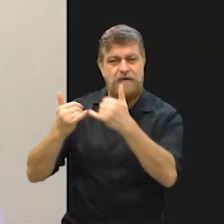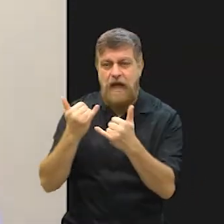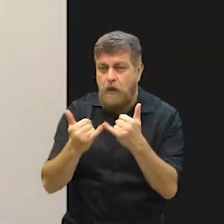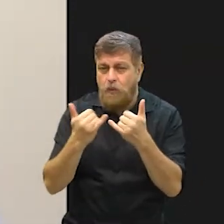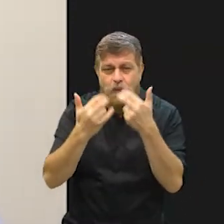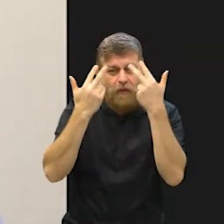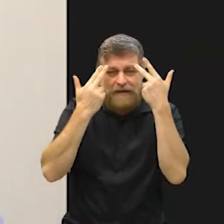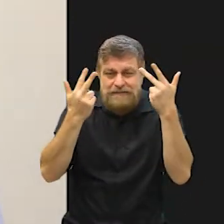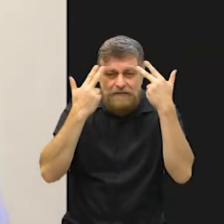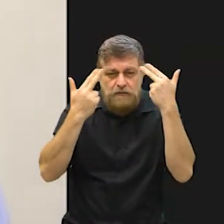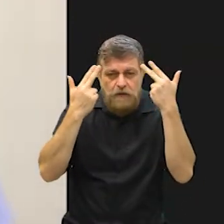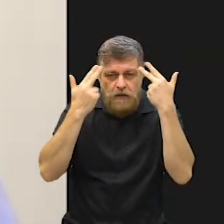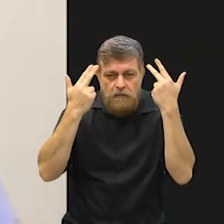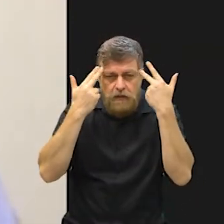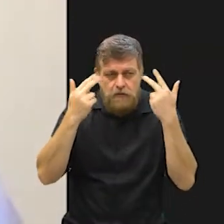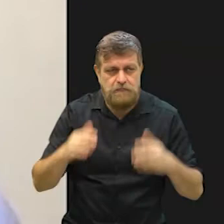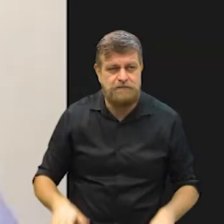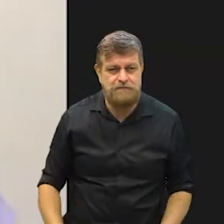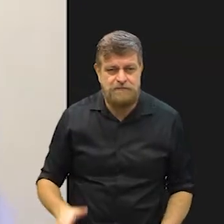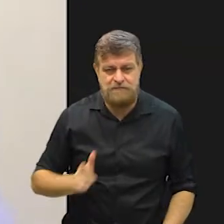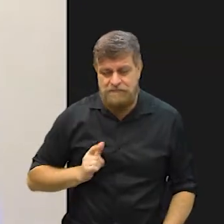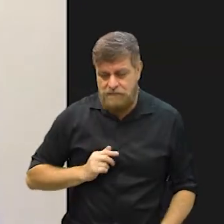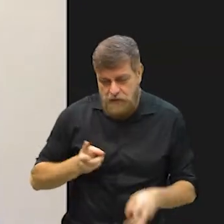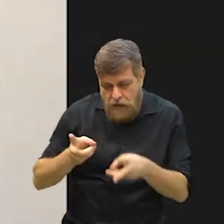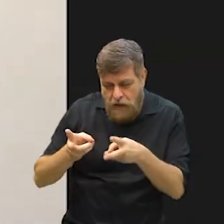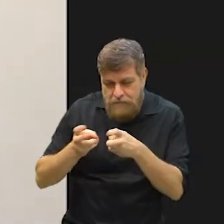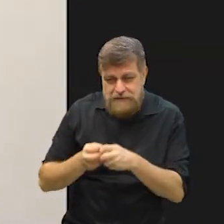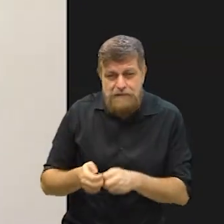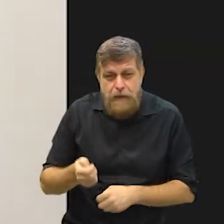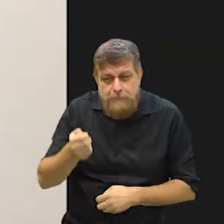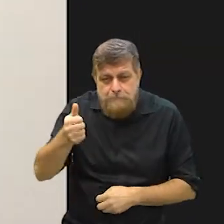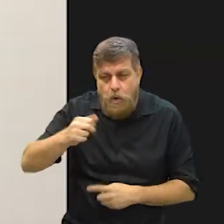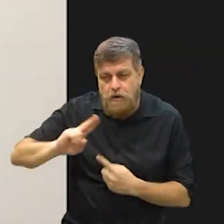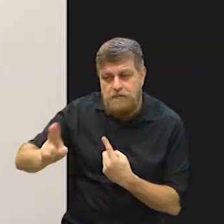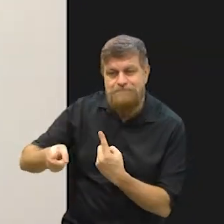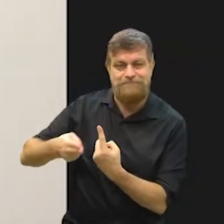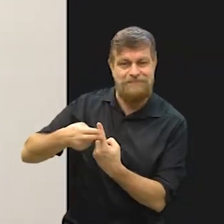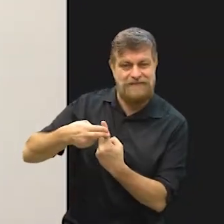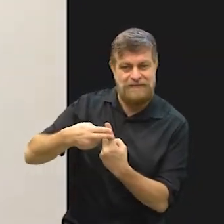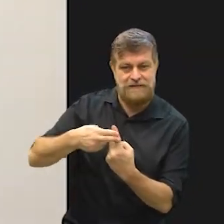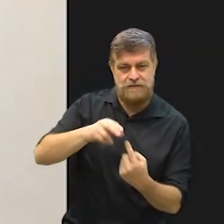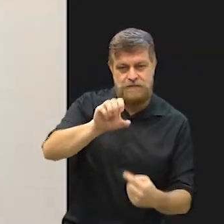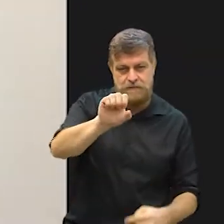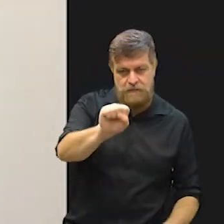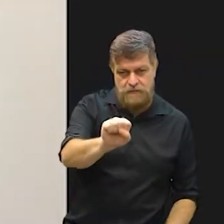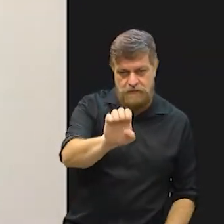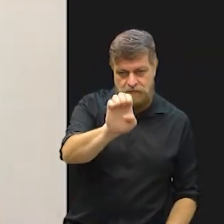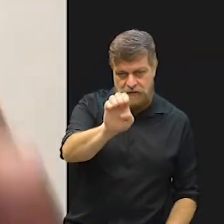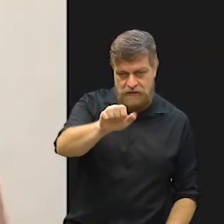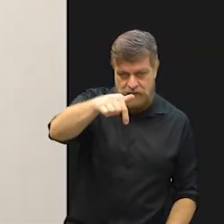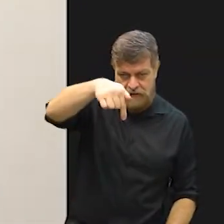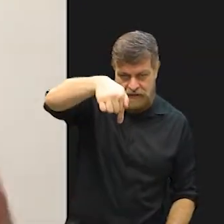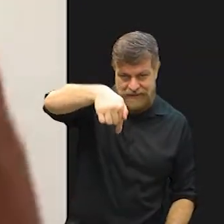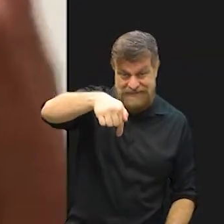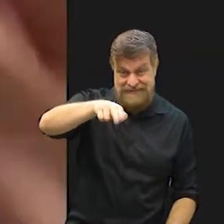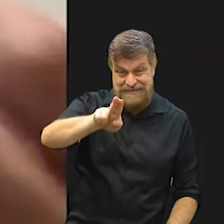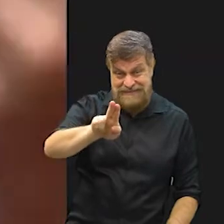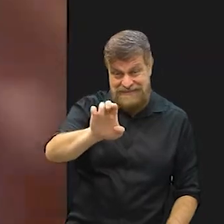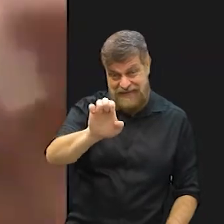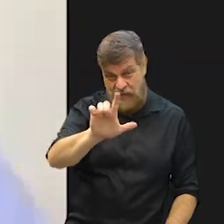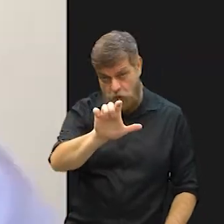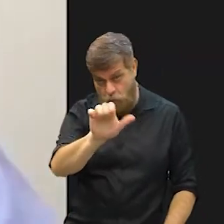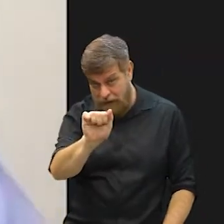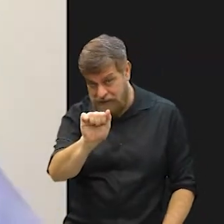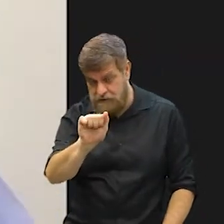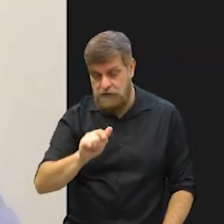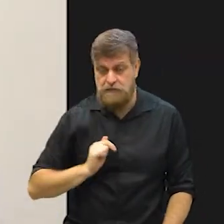normalidade depois do nascimento, ou seja, com o mínimo possível de sequelas. Então, como elas vão ser, depende de